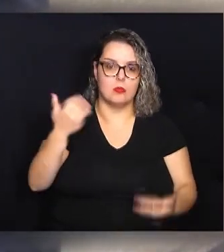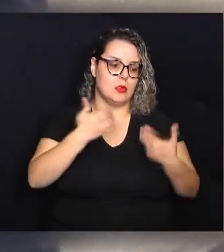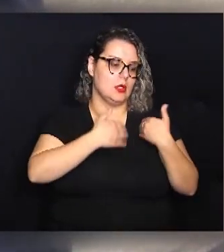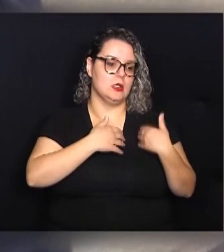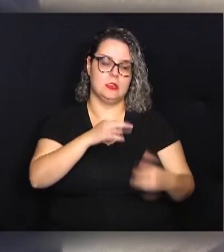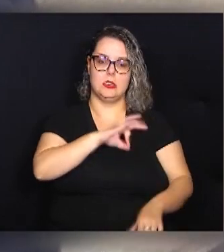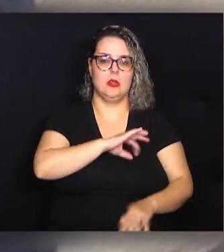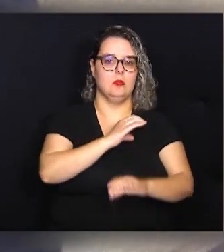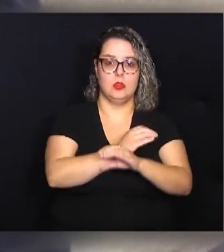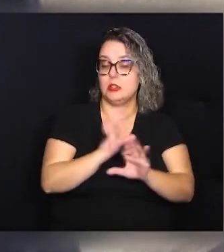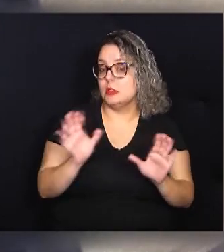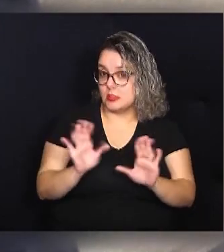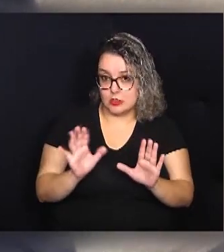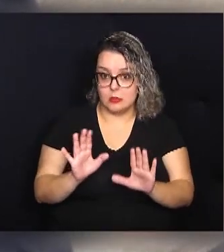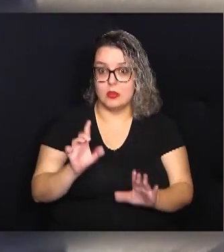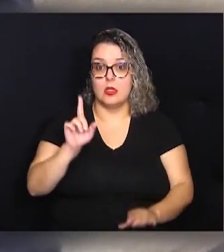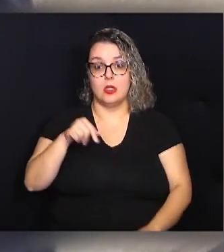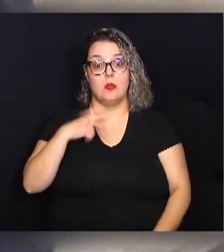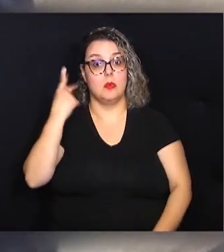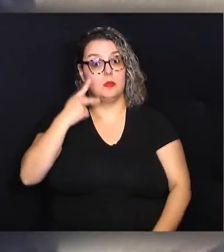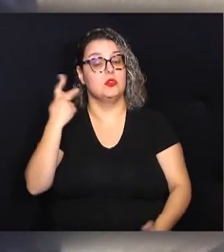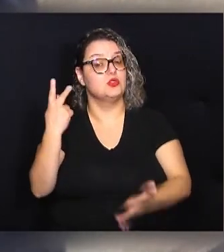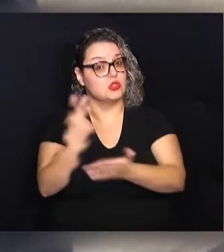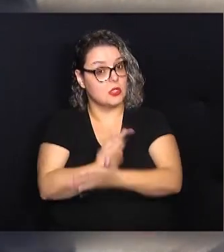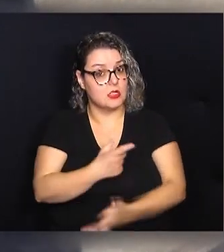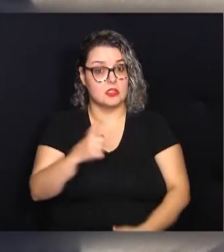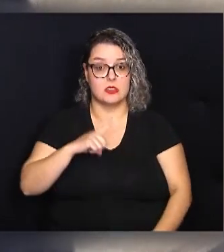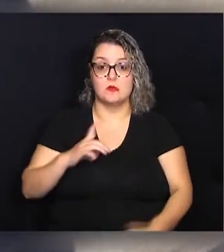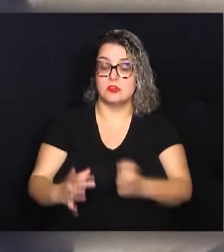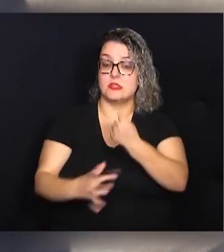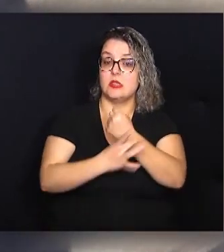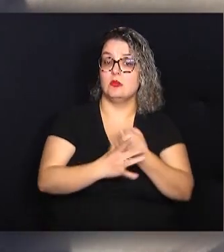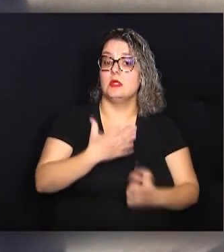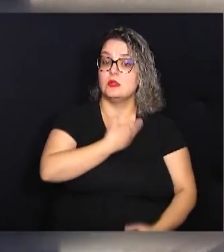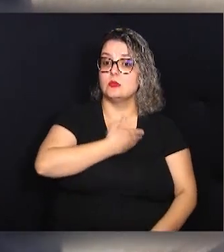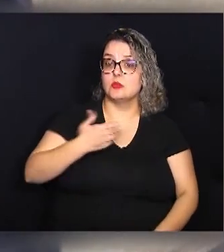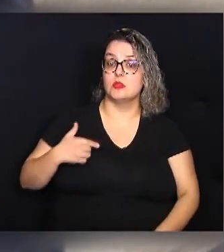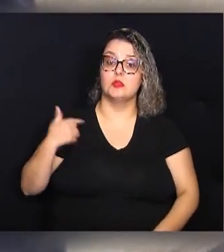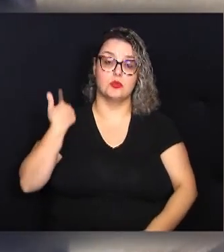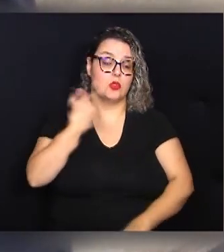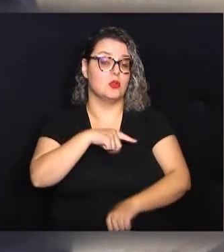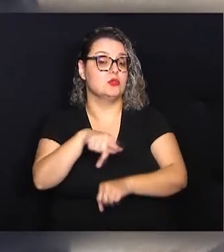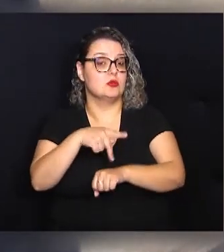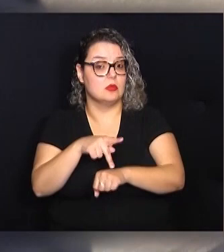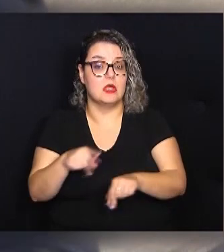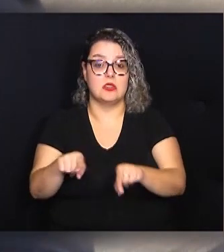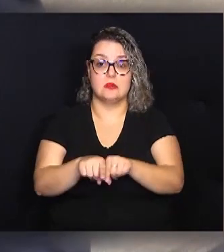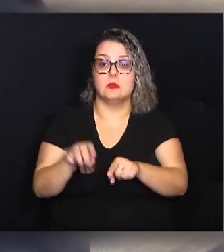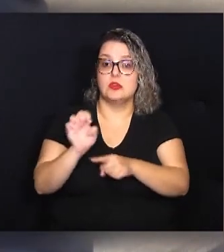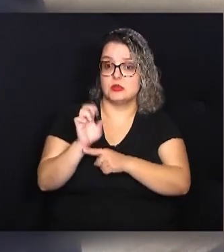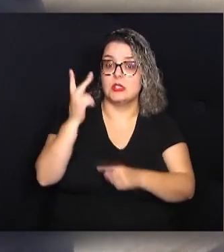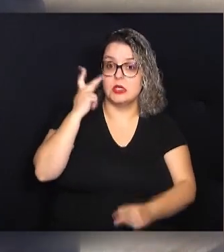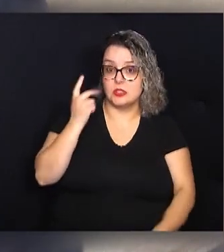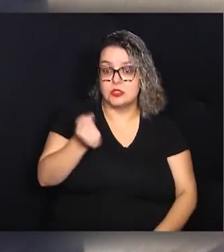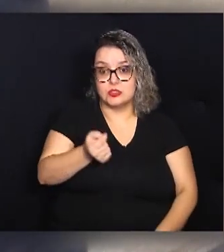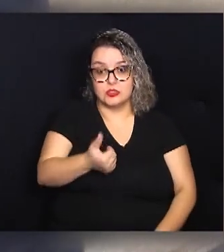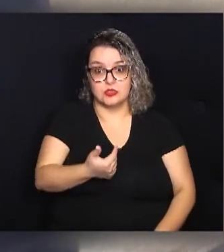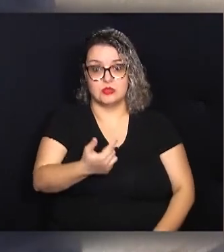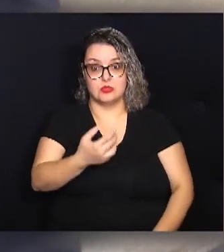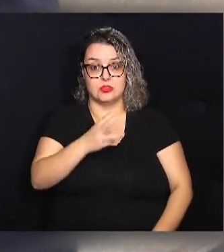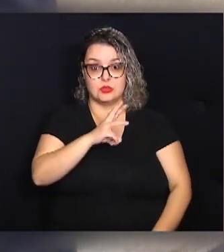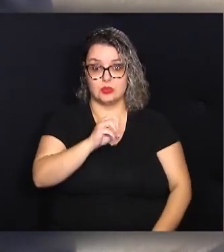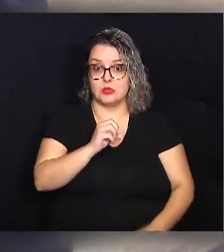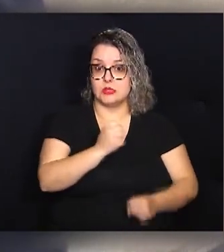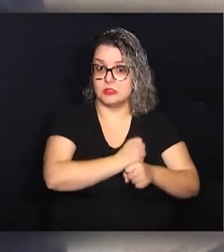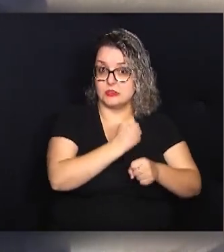foi uma política errada que teve de segurança pública no nosso país e também no estado de São Paulo de quase 30